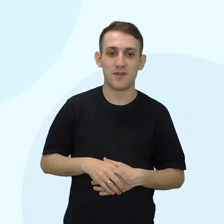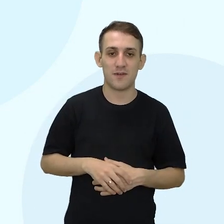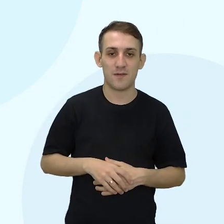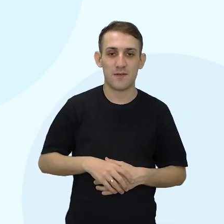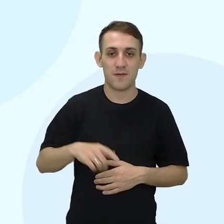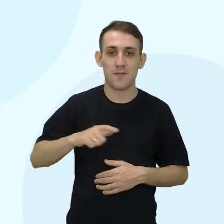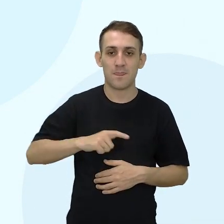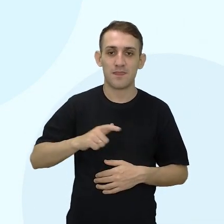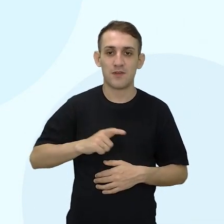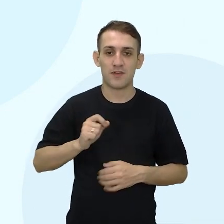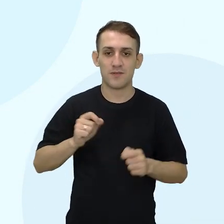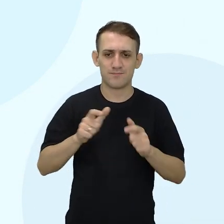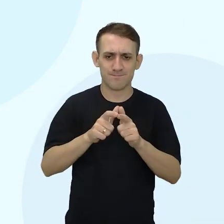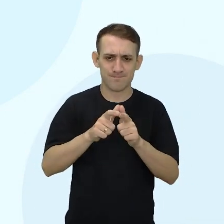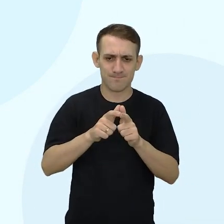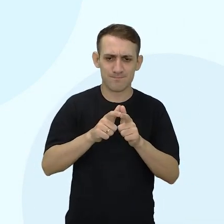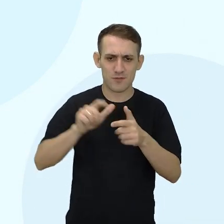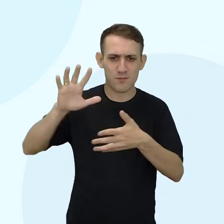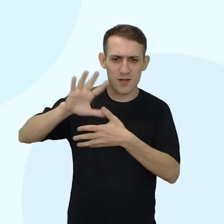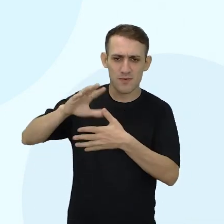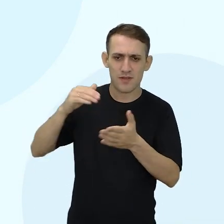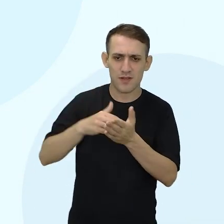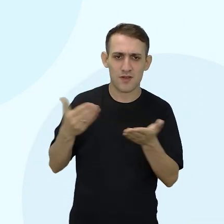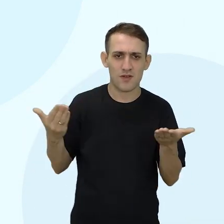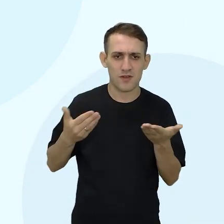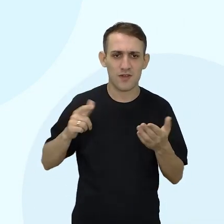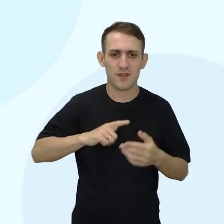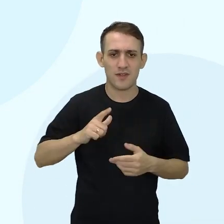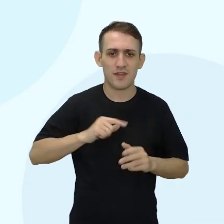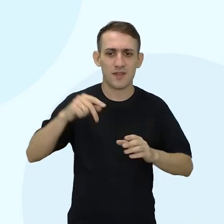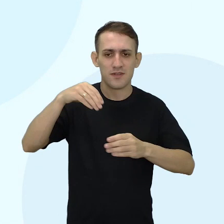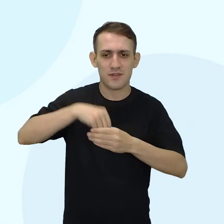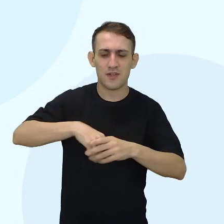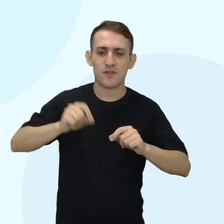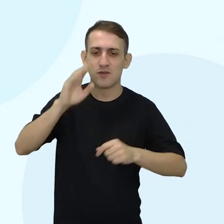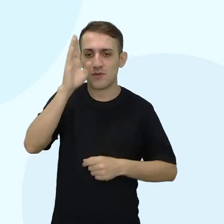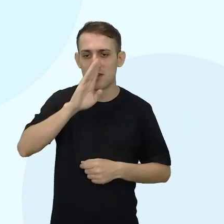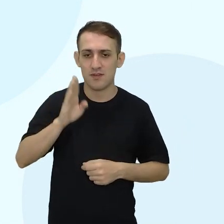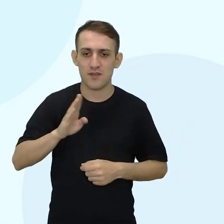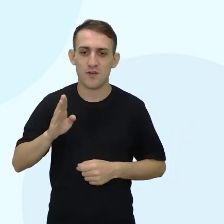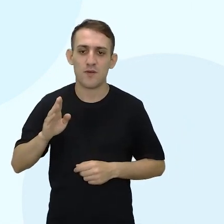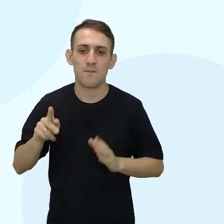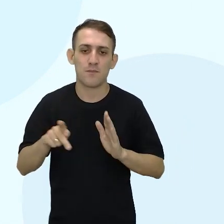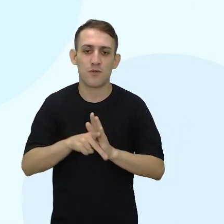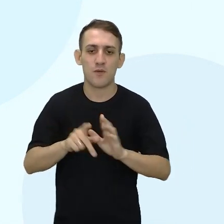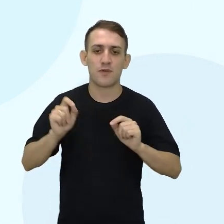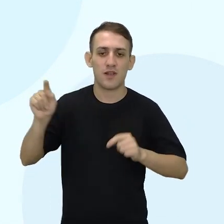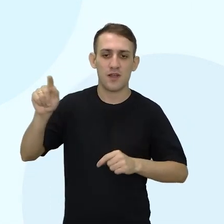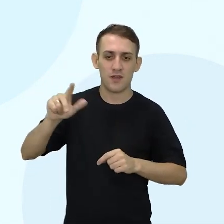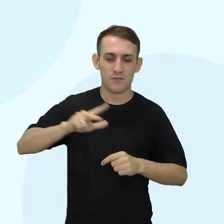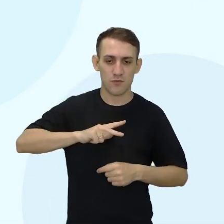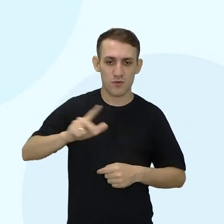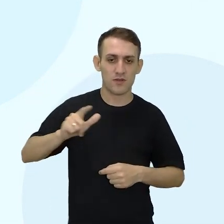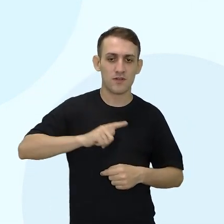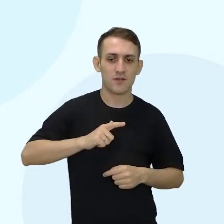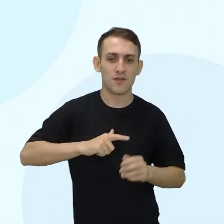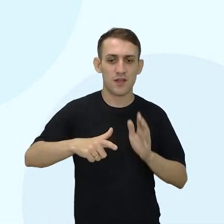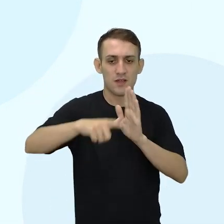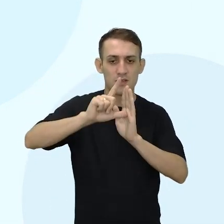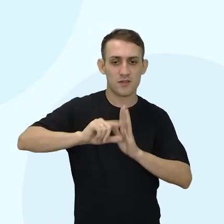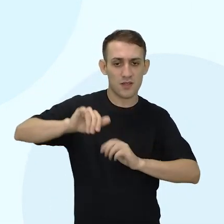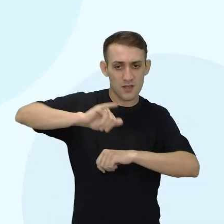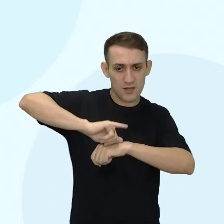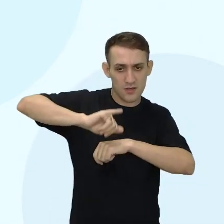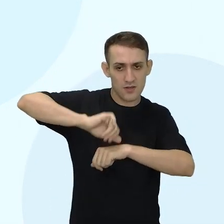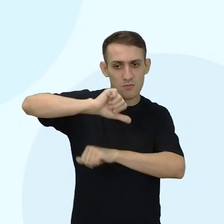um mapa muito parecido com o atual. Com o advento do Império do Brasil, após a independência de Portugal, as antigas